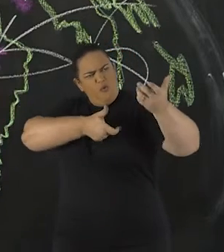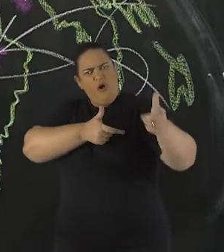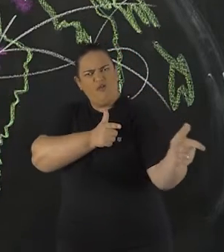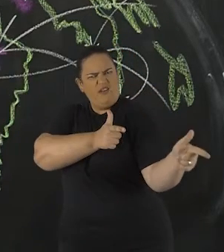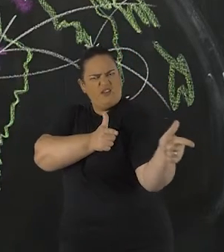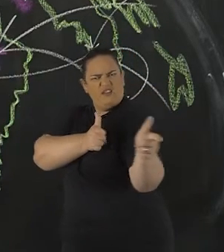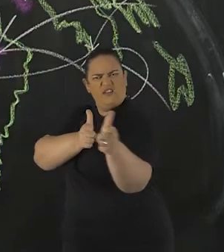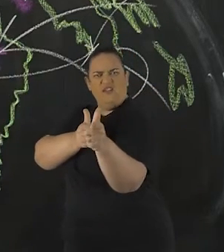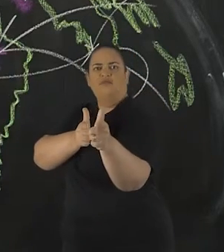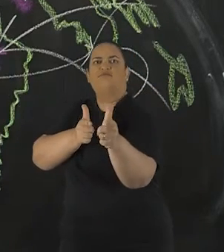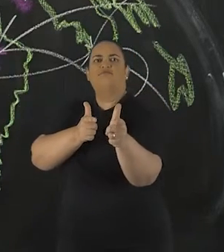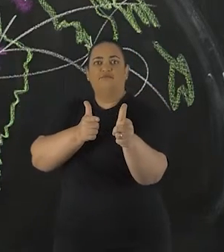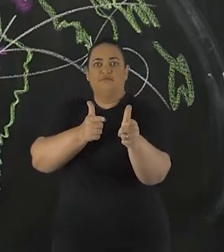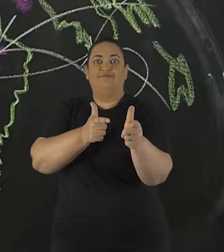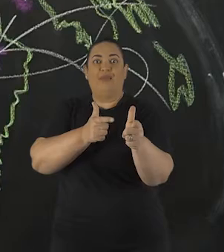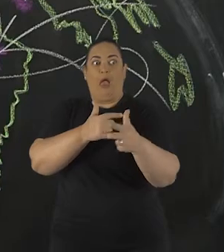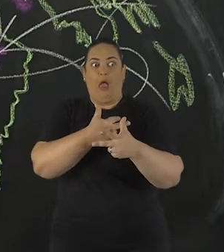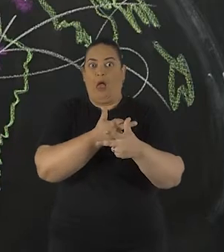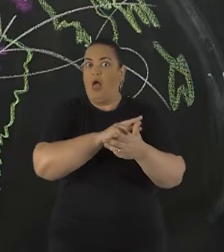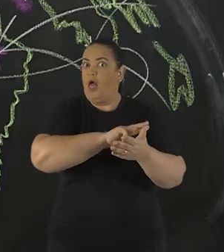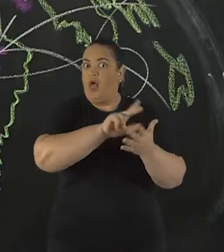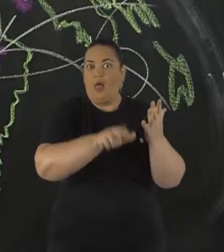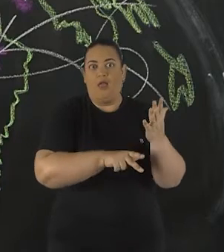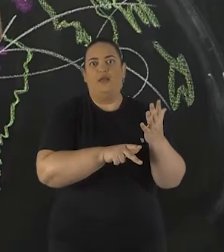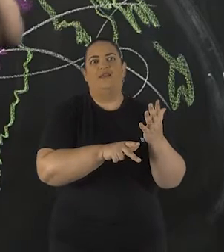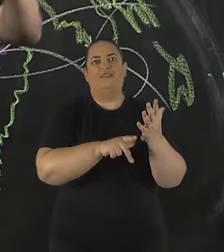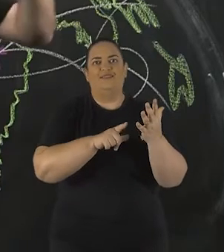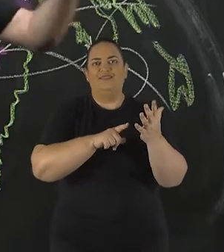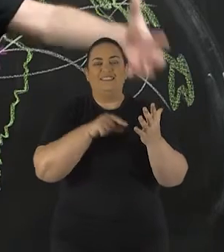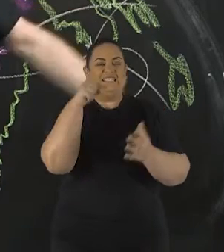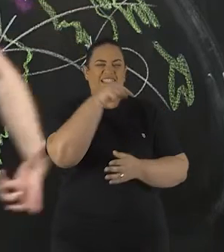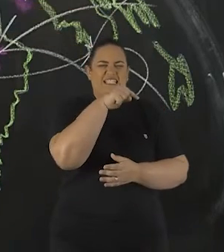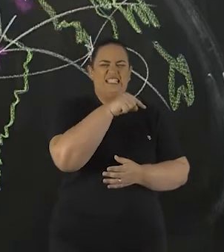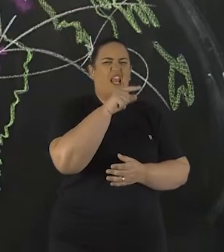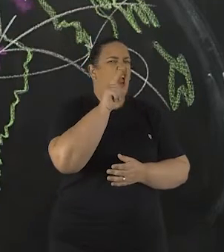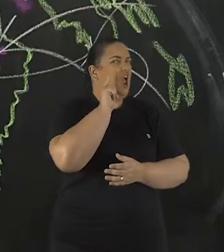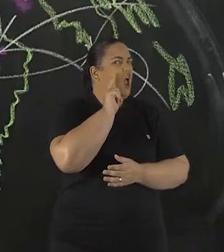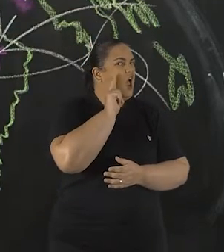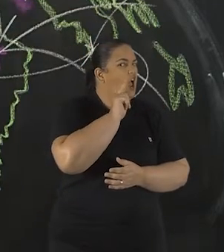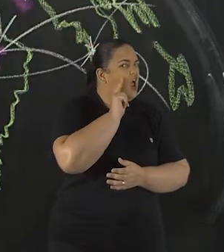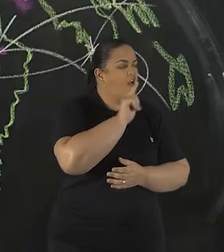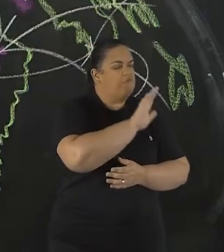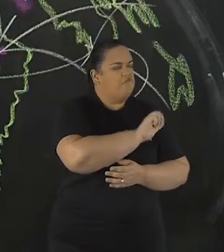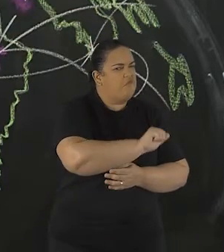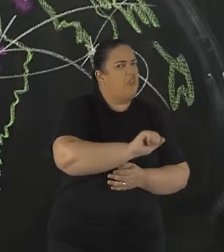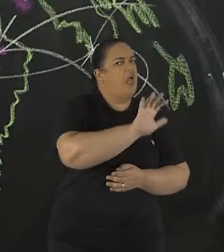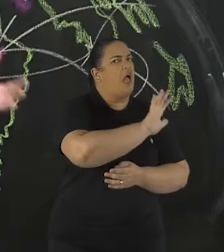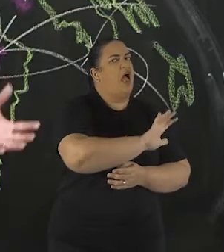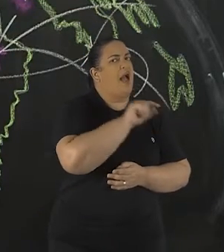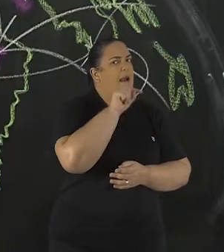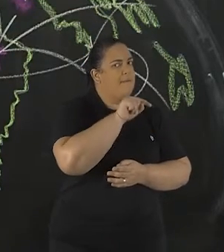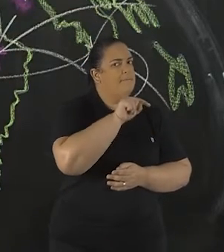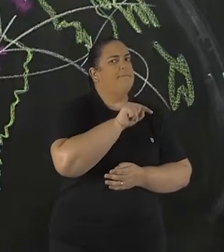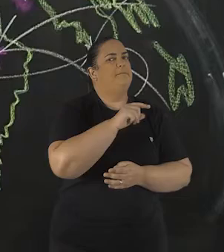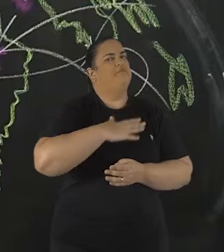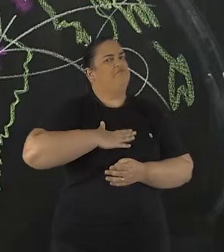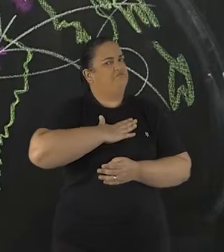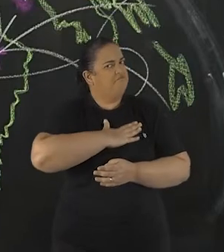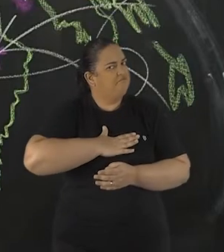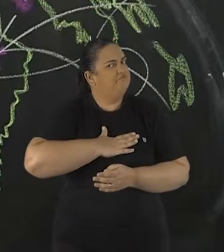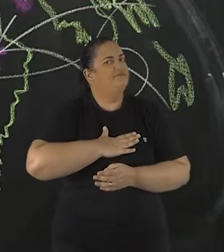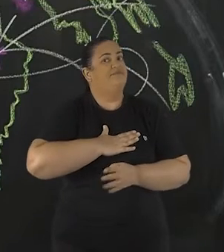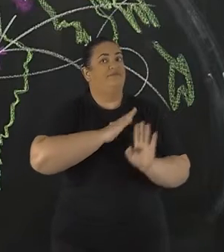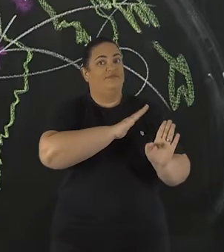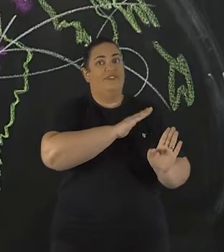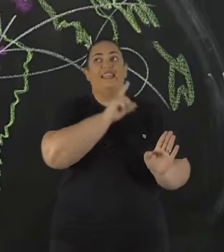a metralhadora, o revólver, por exemplo, foi muito bem visto dentro da América pelas tribos pré-colombianas.